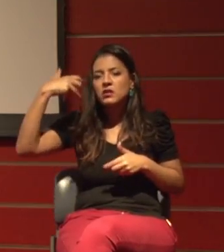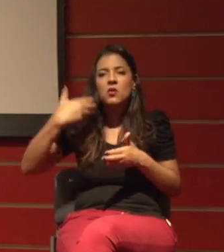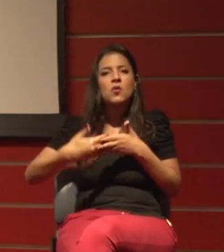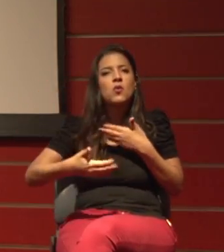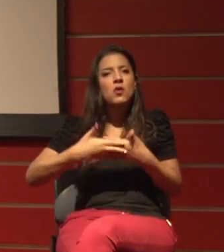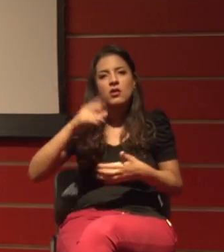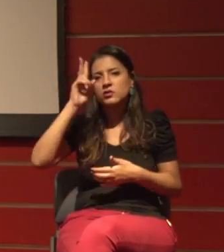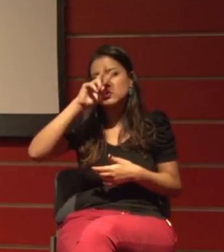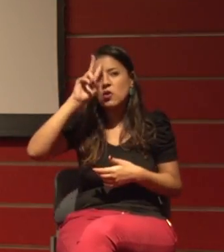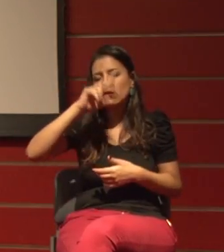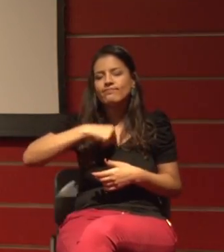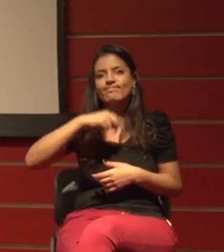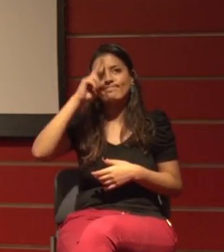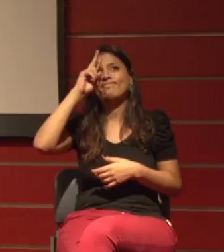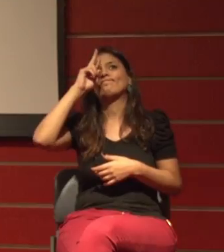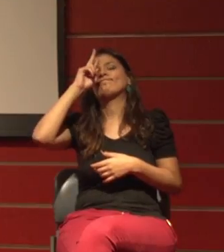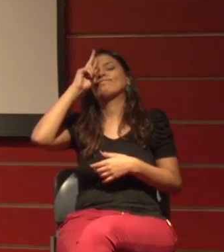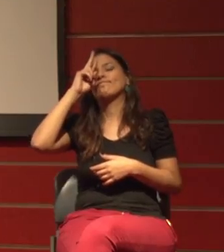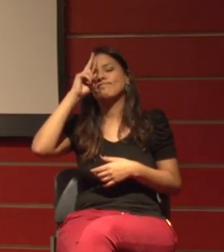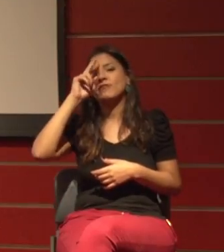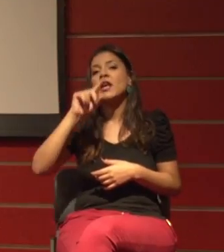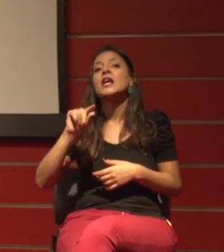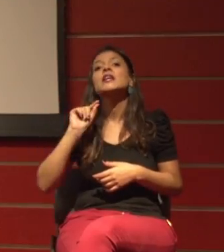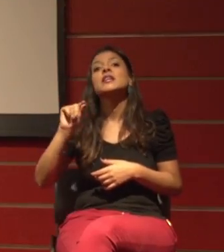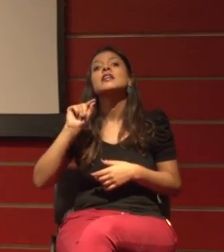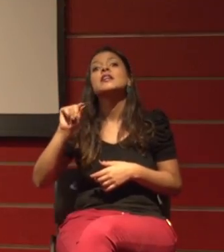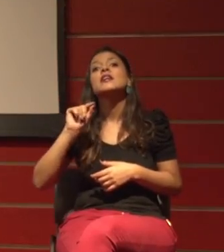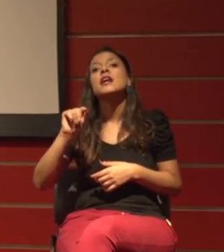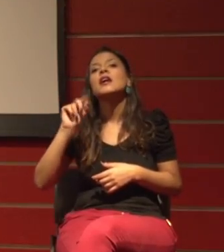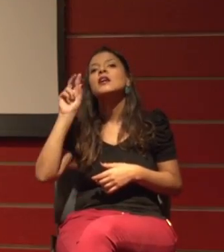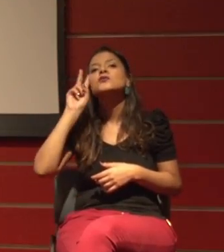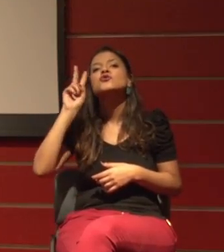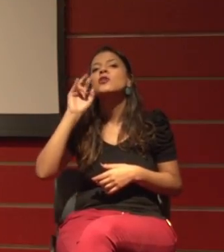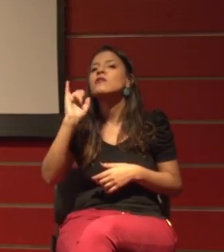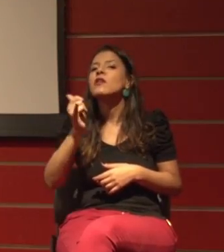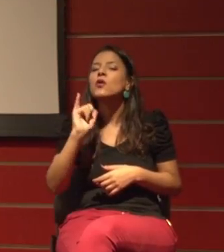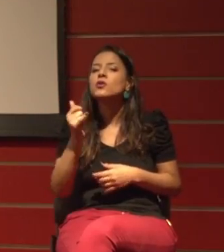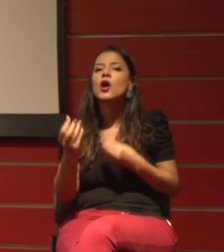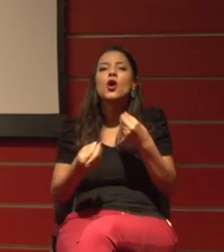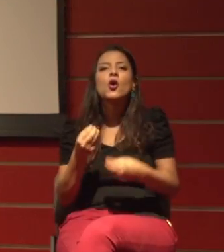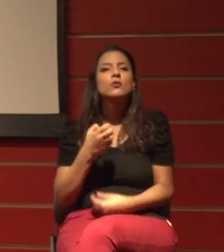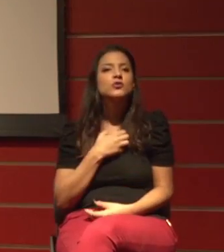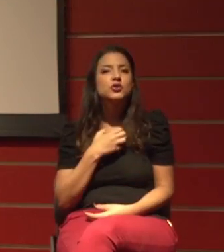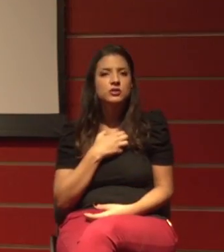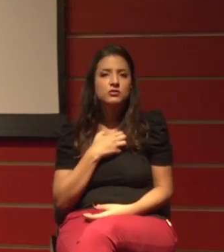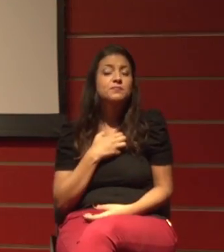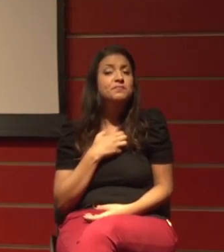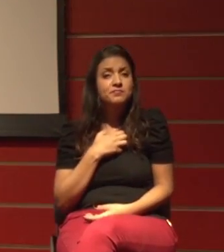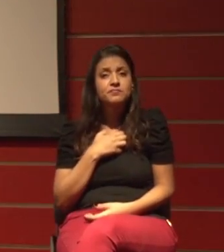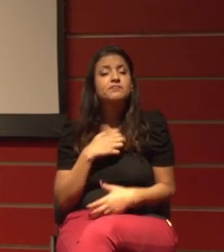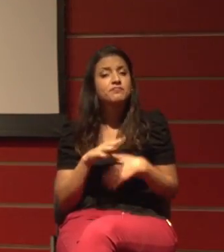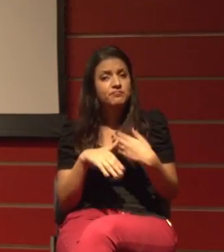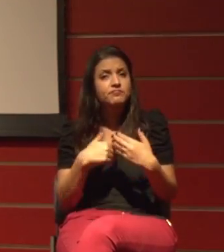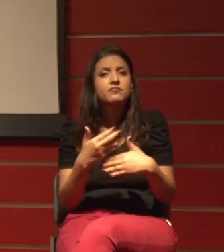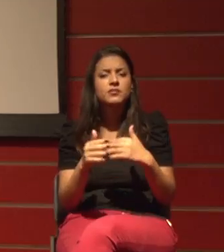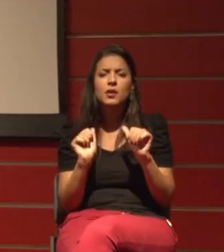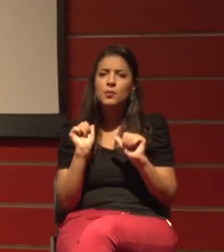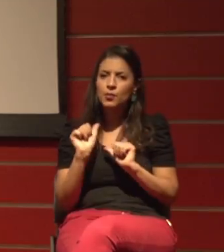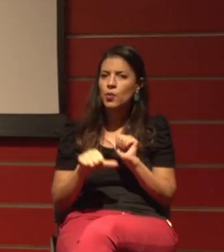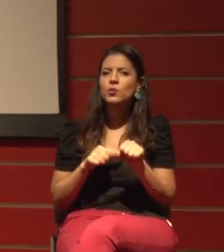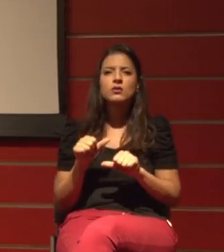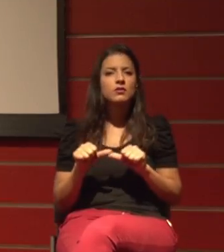a primeira coisa que me vem à cabeça é quem vai contar aquela história de que maneira que ela vai contar e a partir daí muda